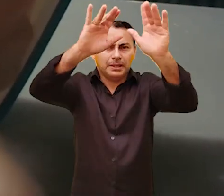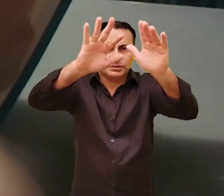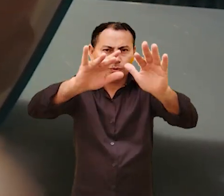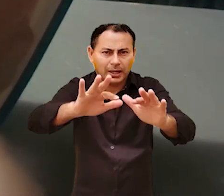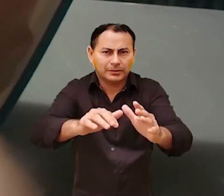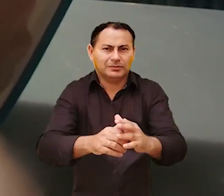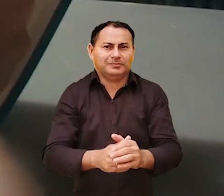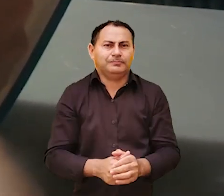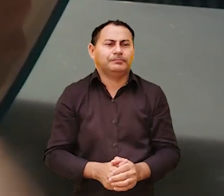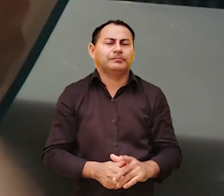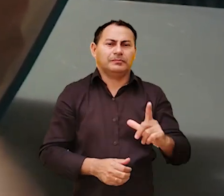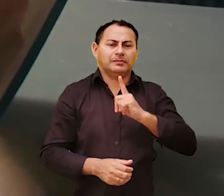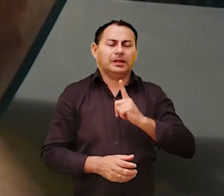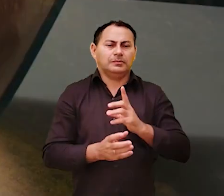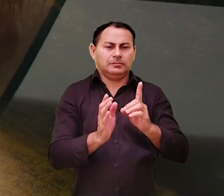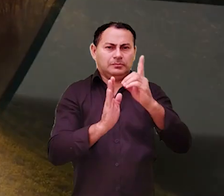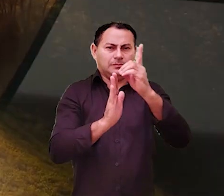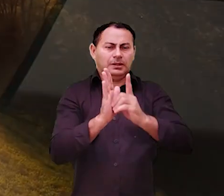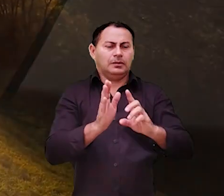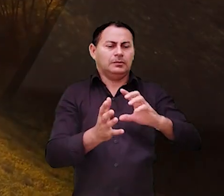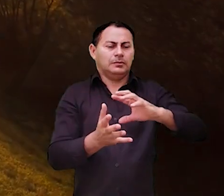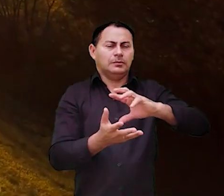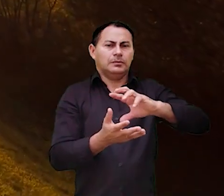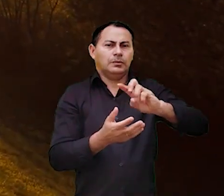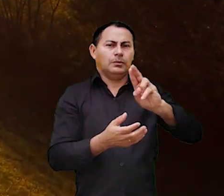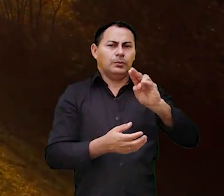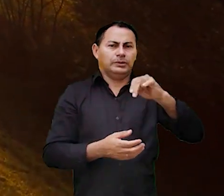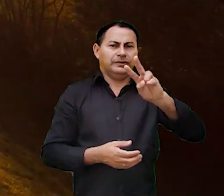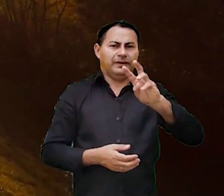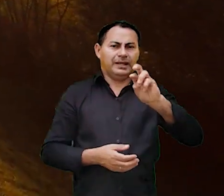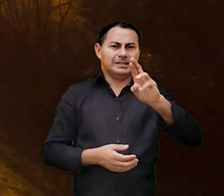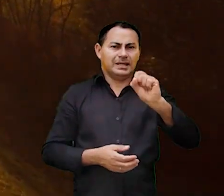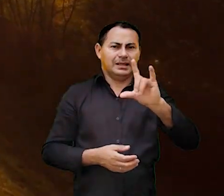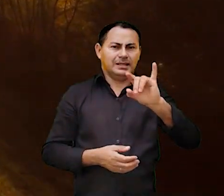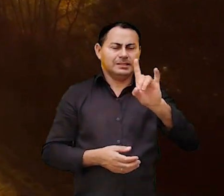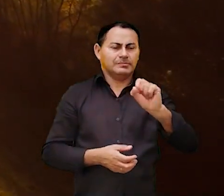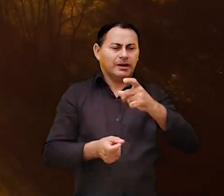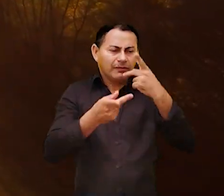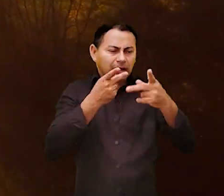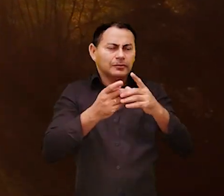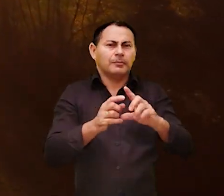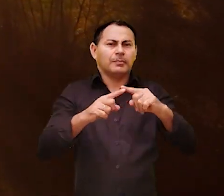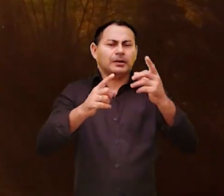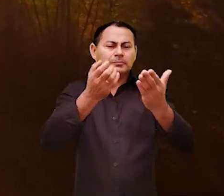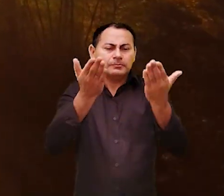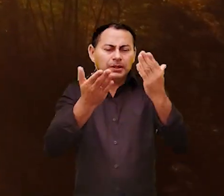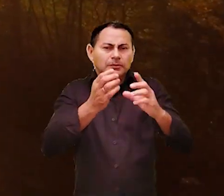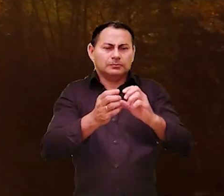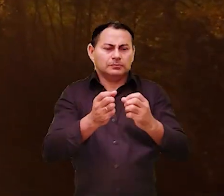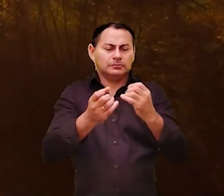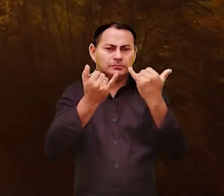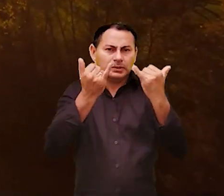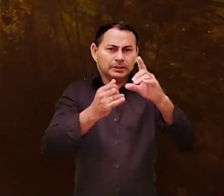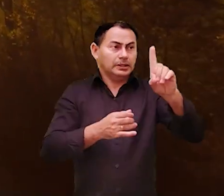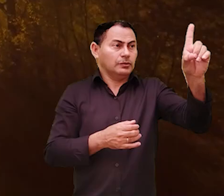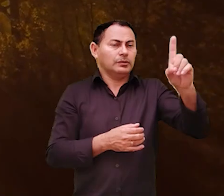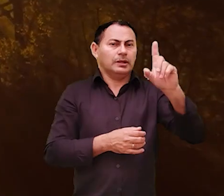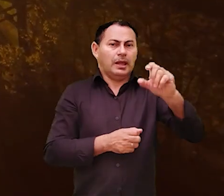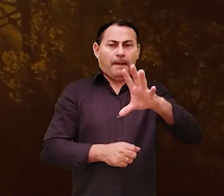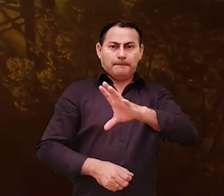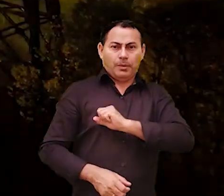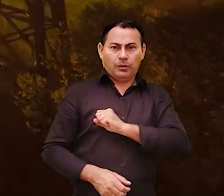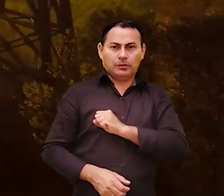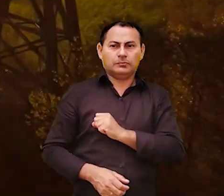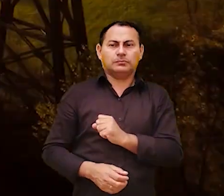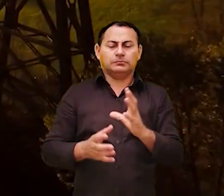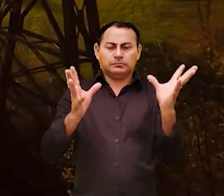feliz e abençoado. Existe a doutrina do universalismo que parece sugerir o seguinte. Baseados em um dos atributos de Deus, de que